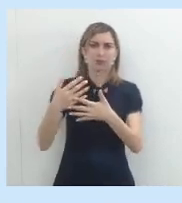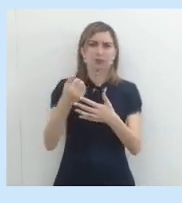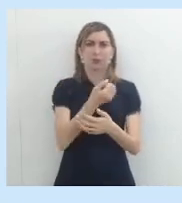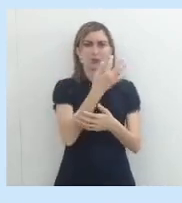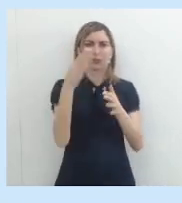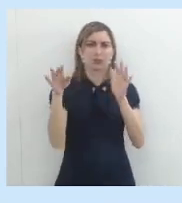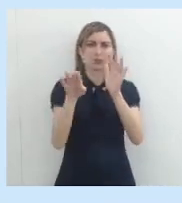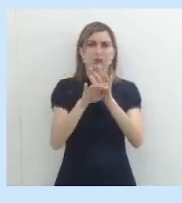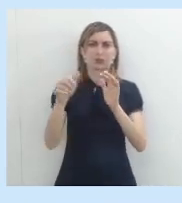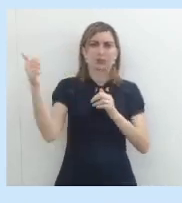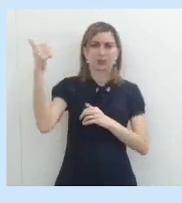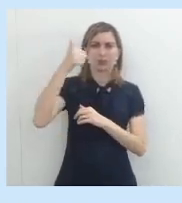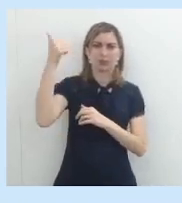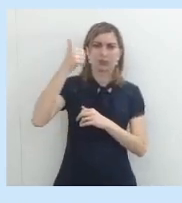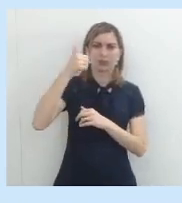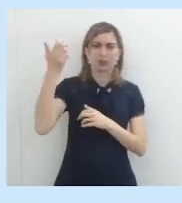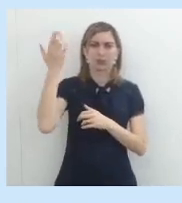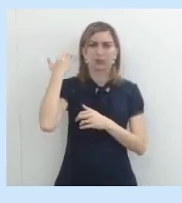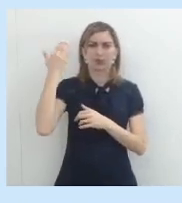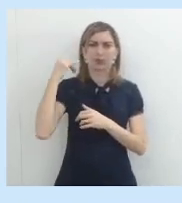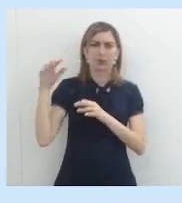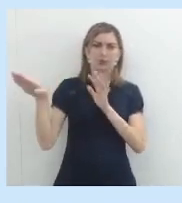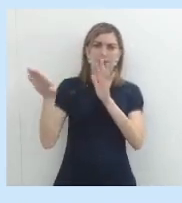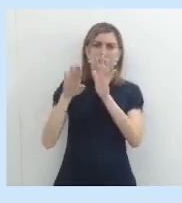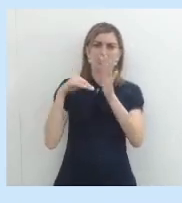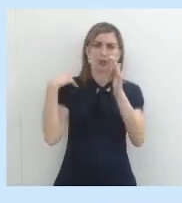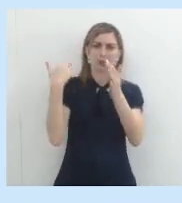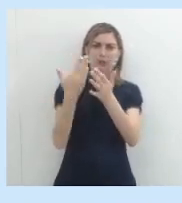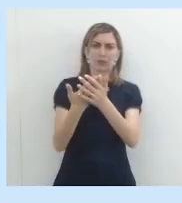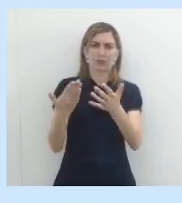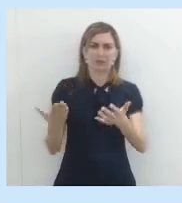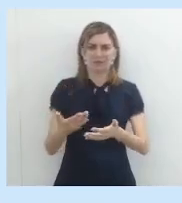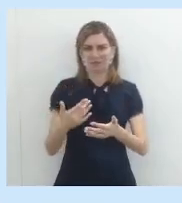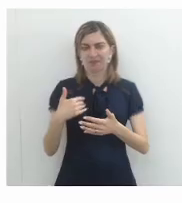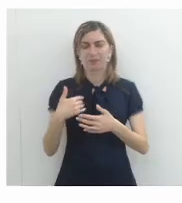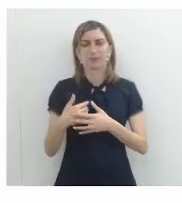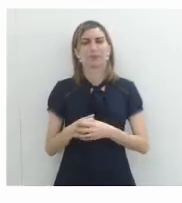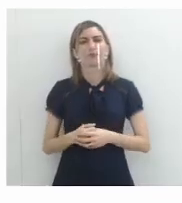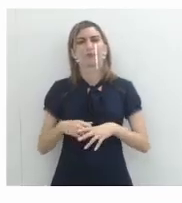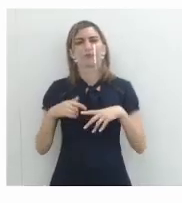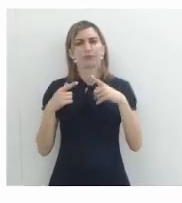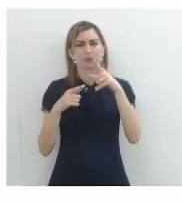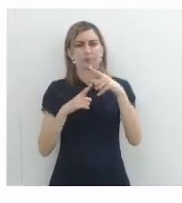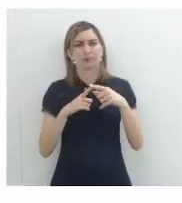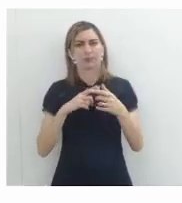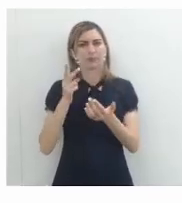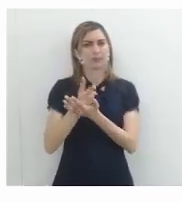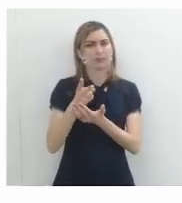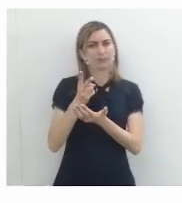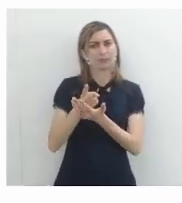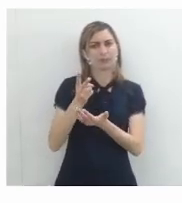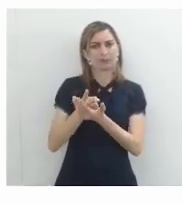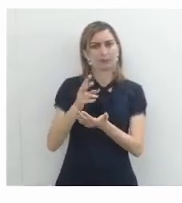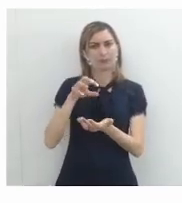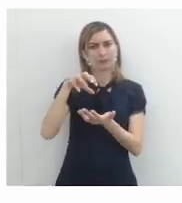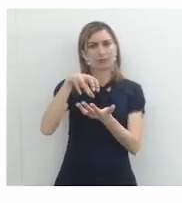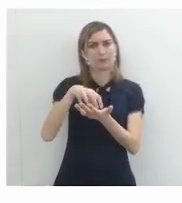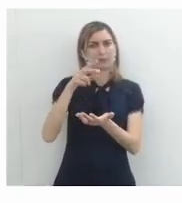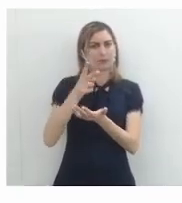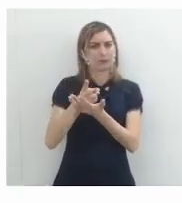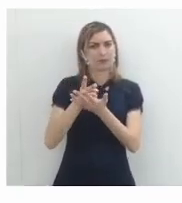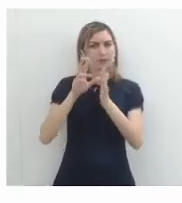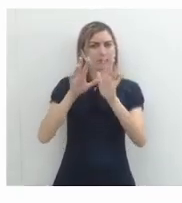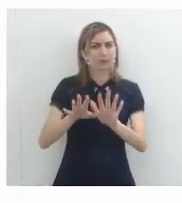os primeiros imigrantes, né, até, vamos dizer, mais ou menos os dias mais atuais. Aí tem a permanente, como eu falei, aquela que vai estar sempre